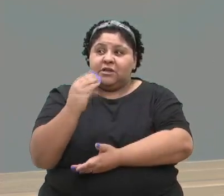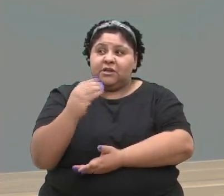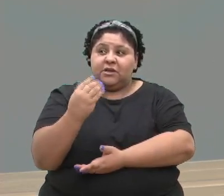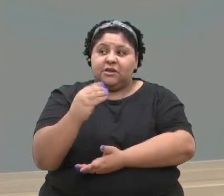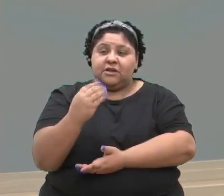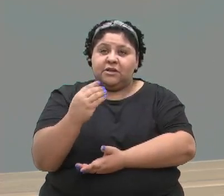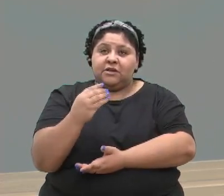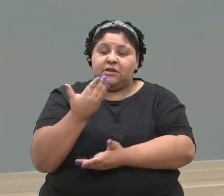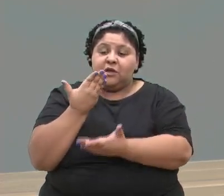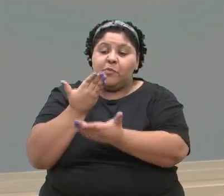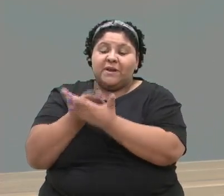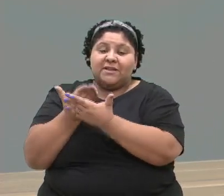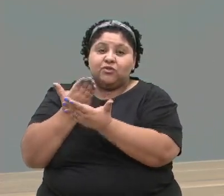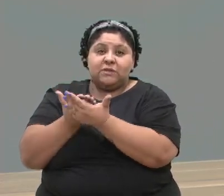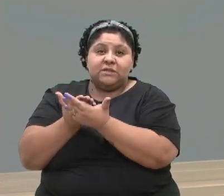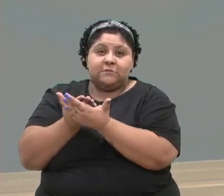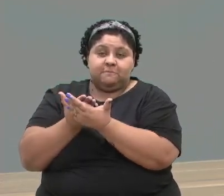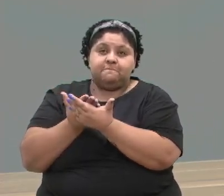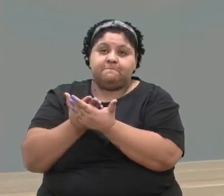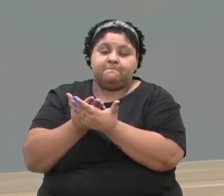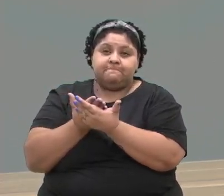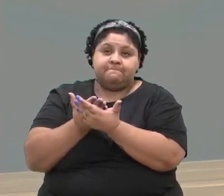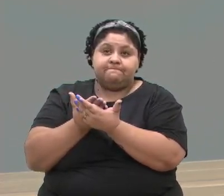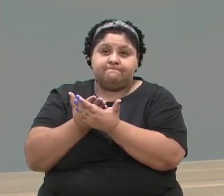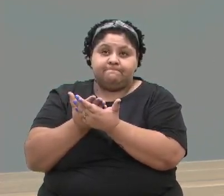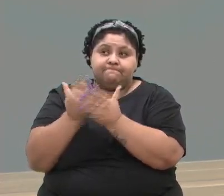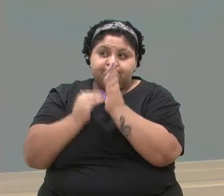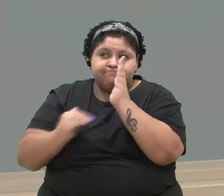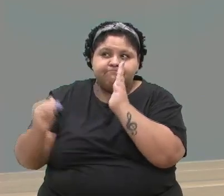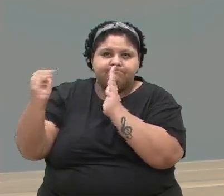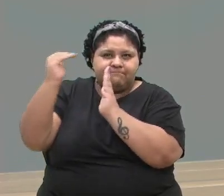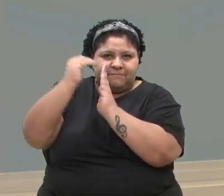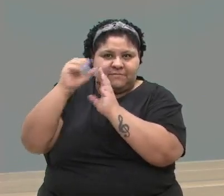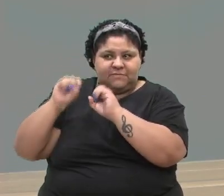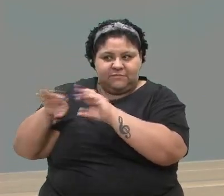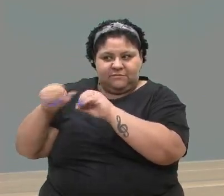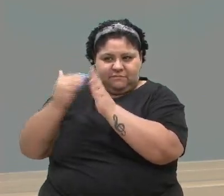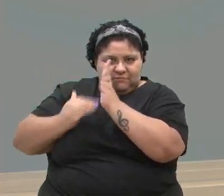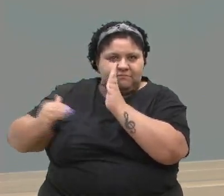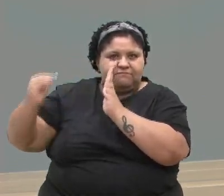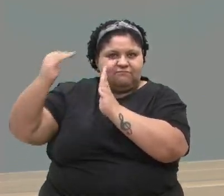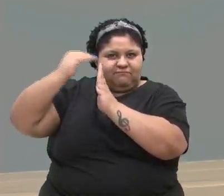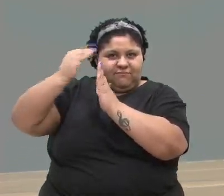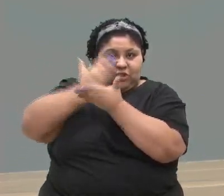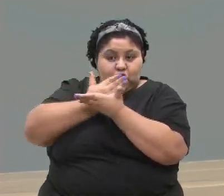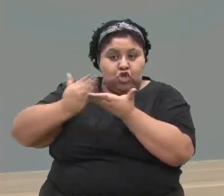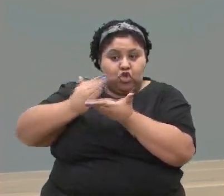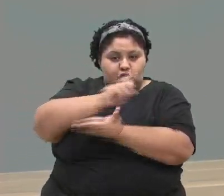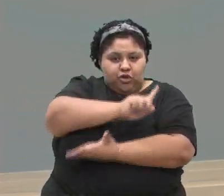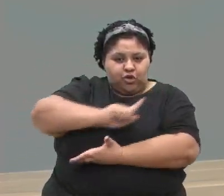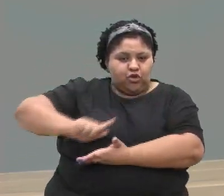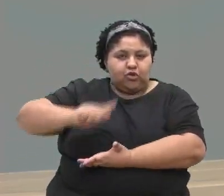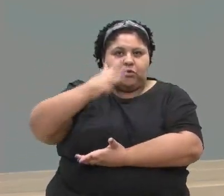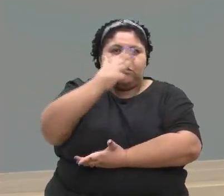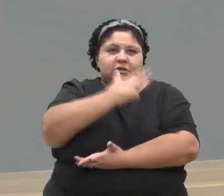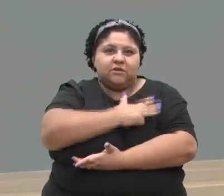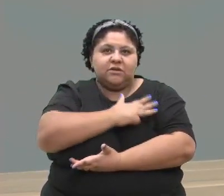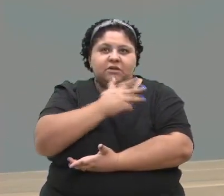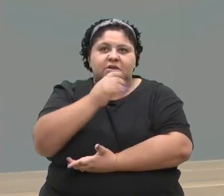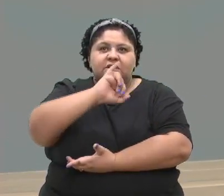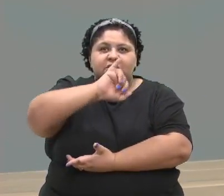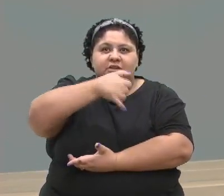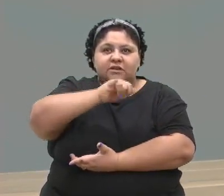para estudantes de nível superior, no início do governo Lula, janeiro